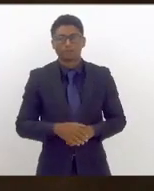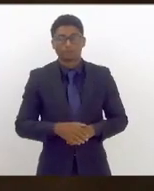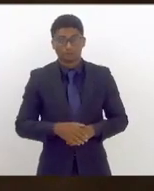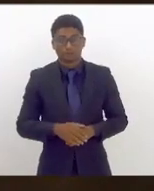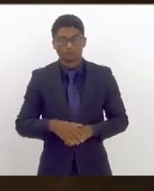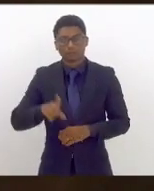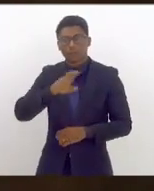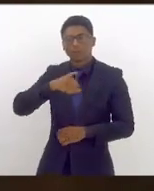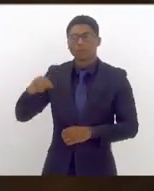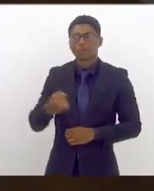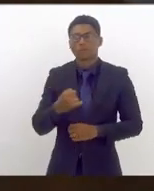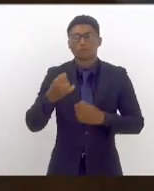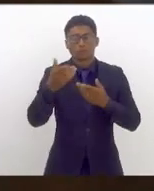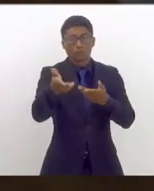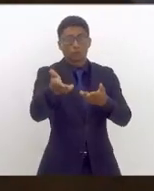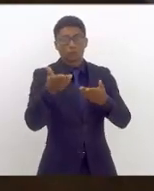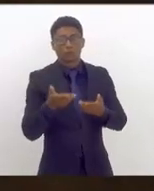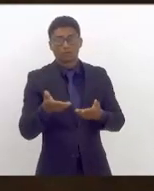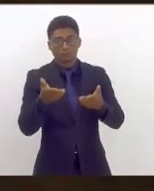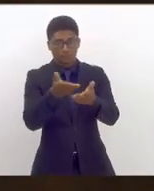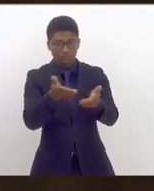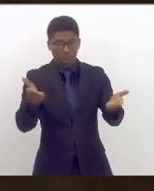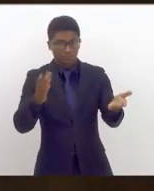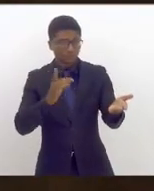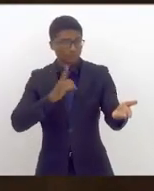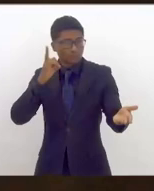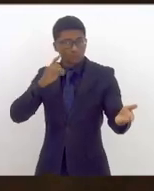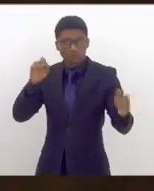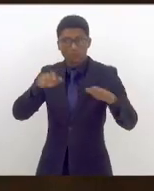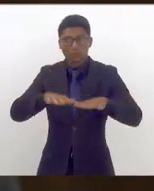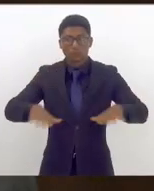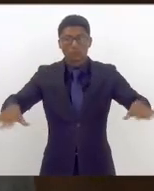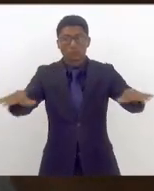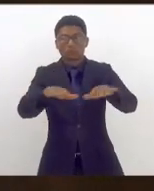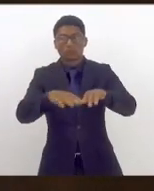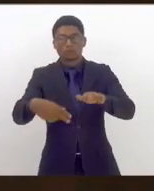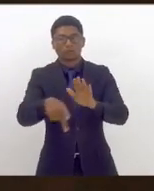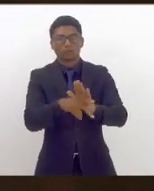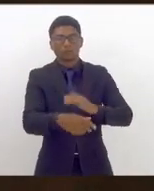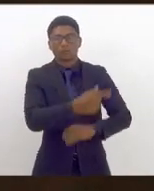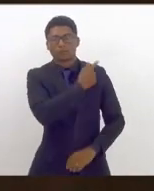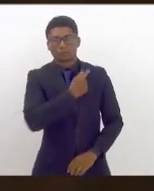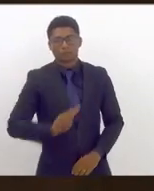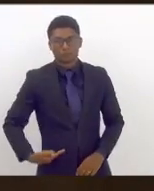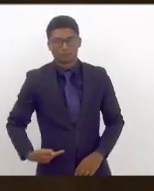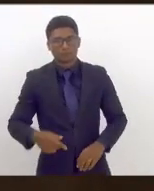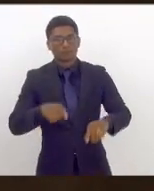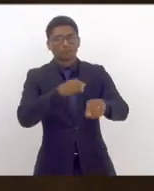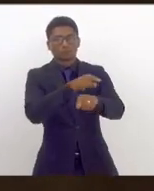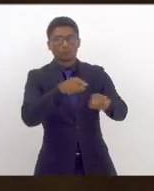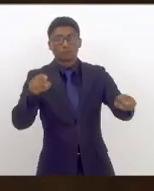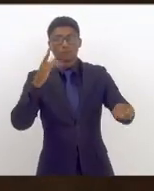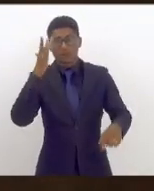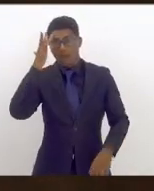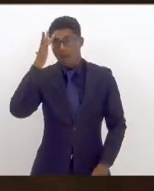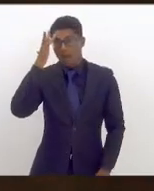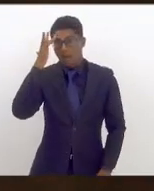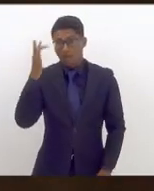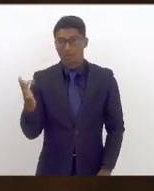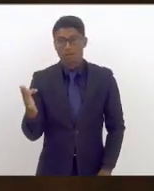convite a convocação dos colegas deputados da bancada do governo que se façam presente Amanhã